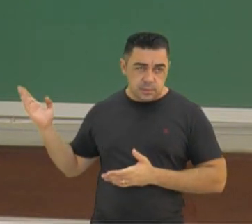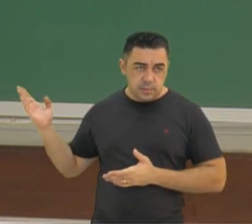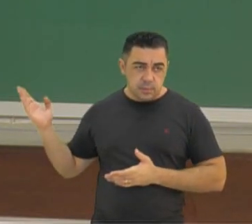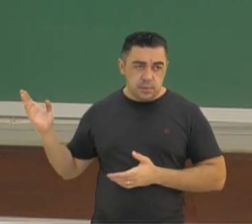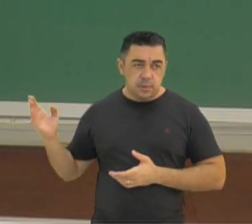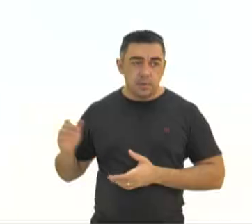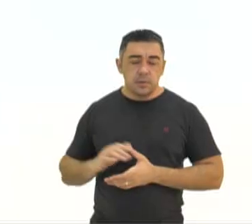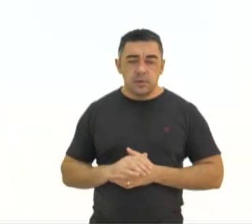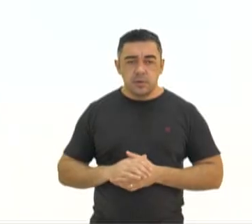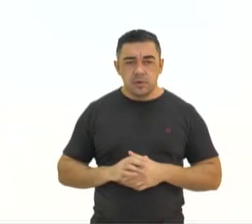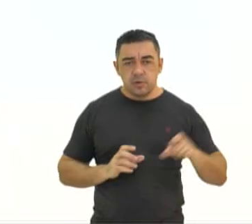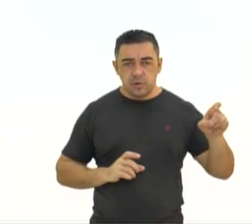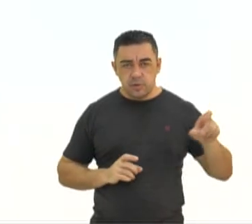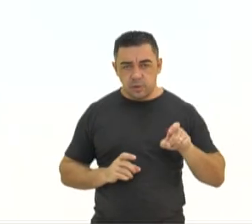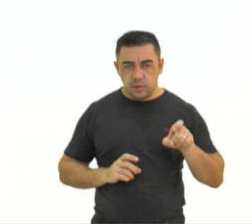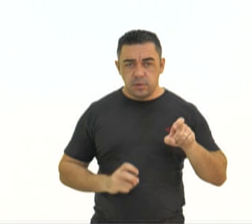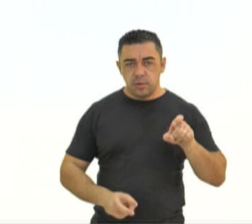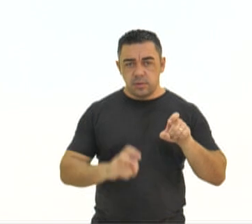1, né?